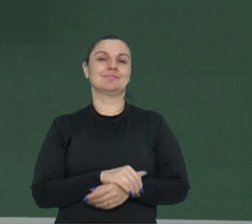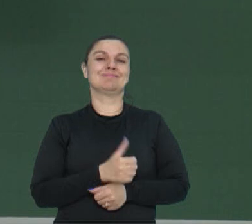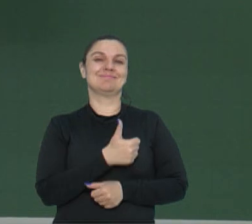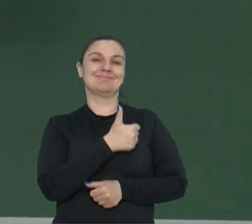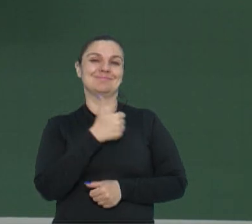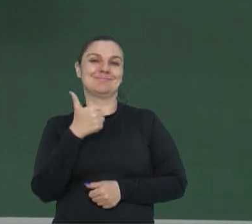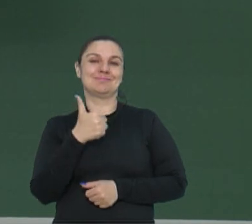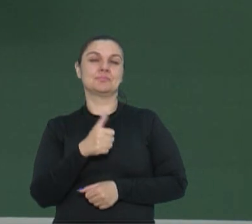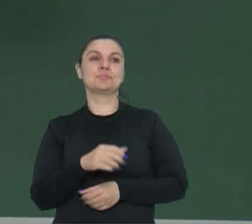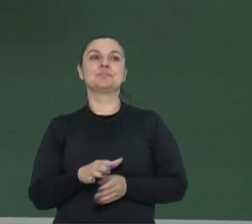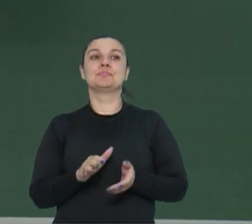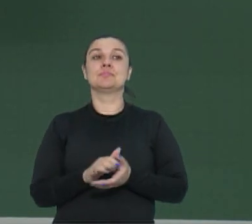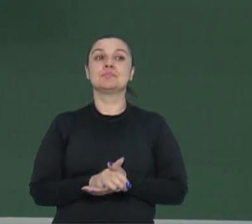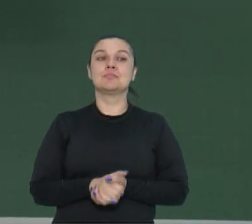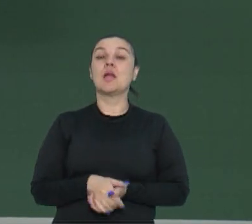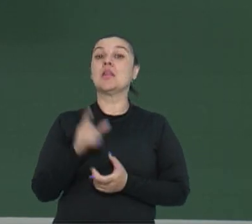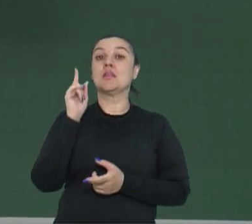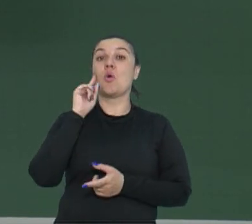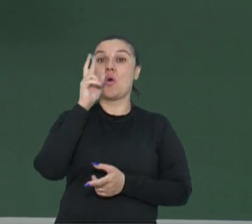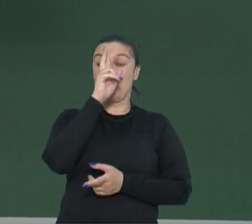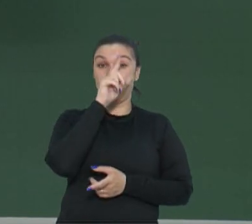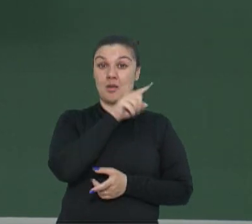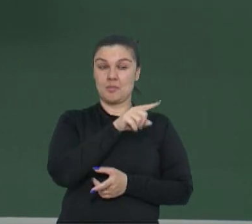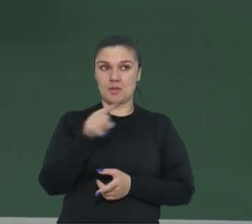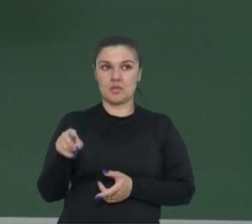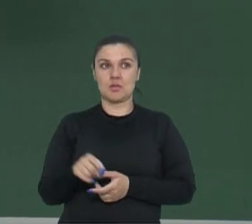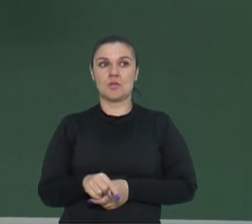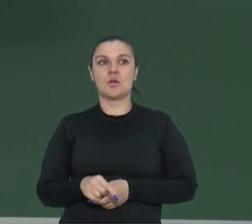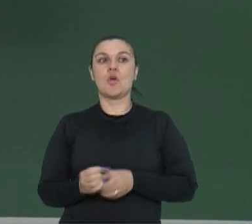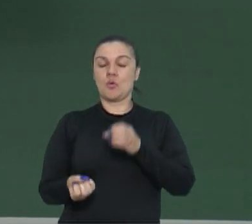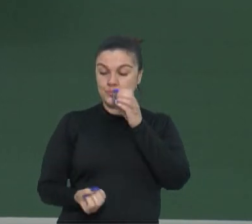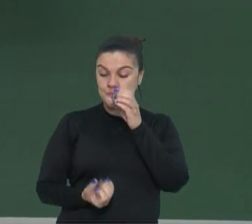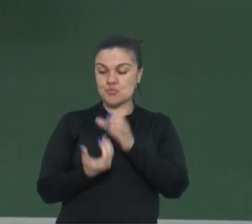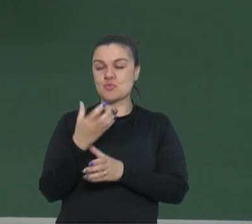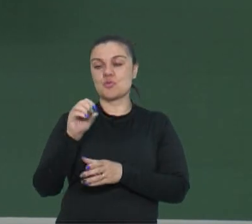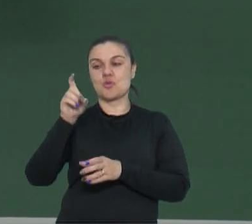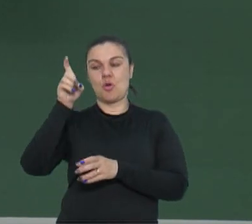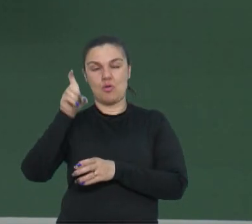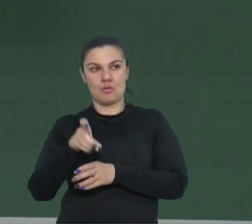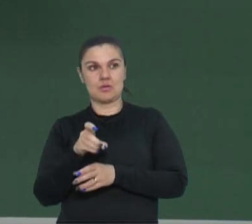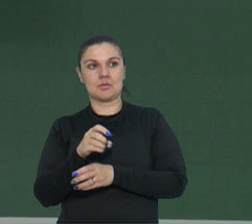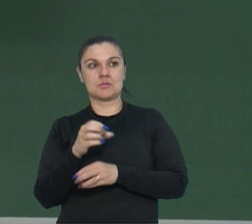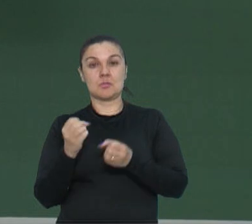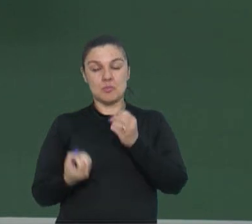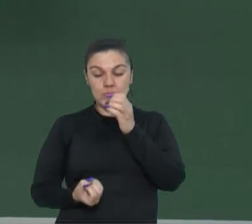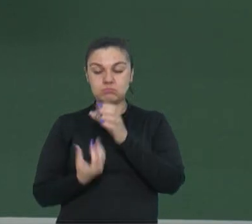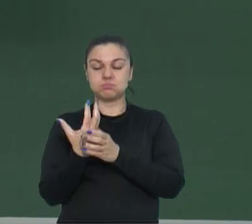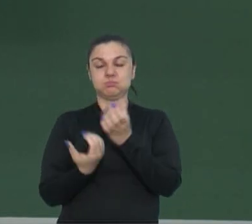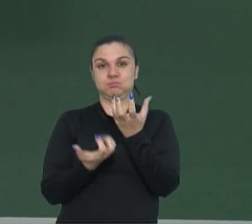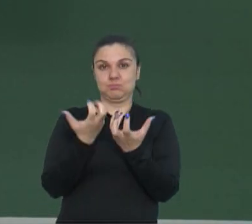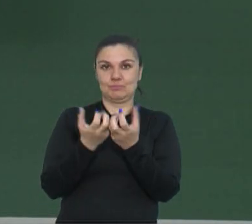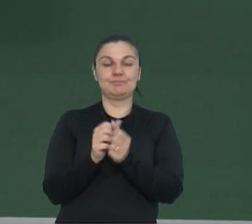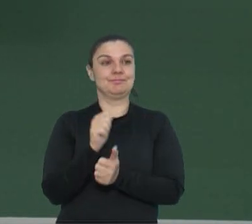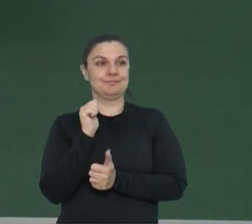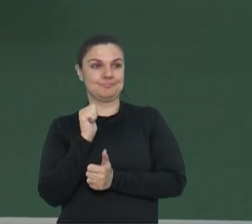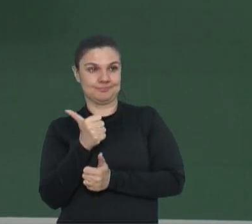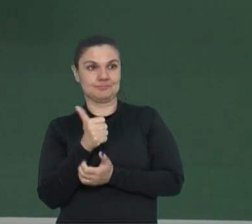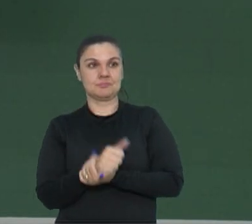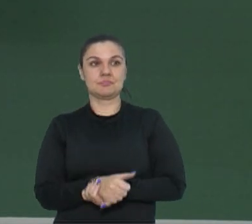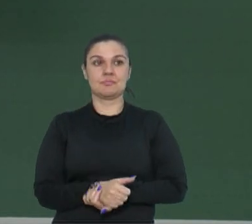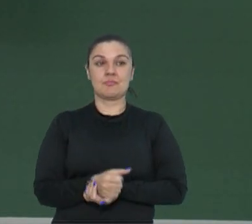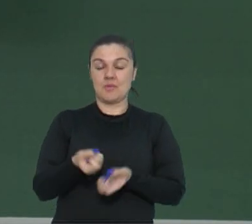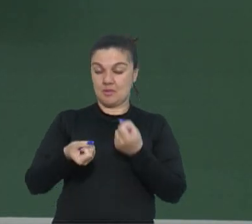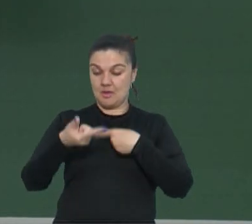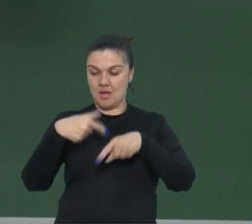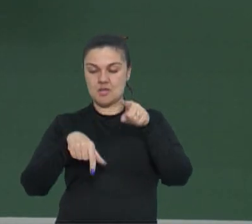eles. Maravilha? Lembrem bem, gente, como surgem os óxidos? Principalmente combustões, certo?